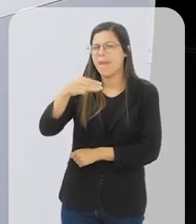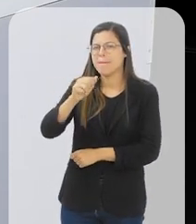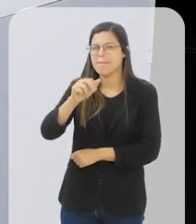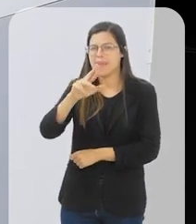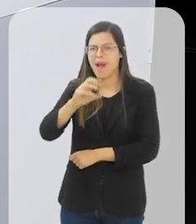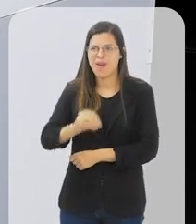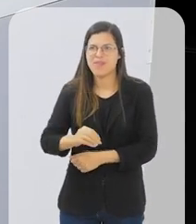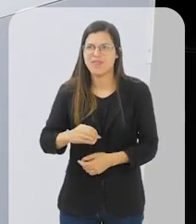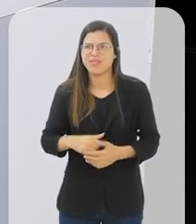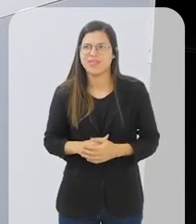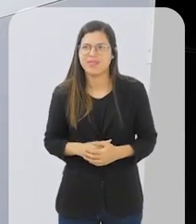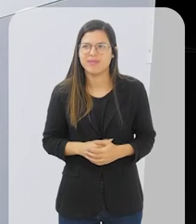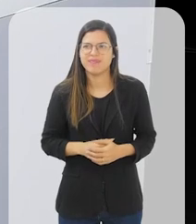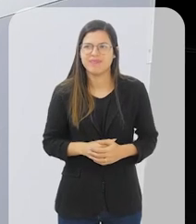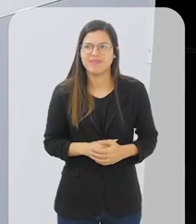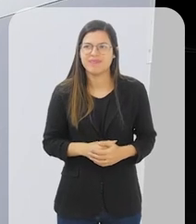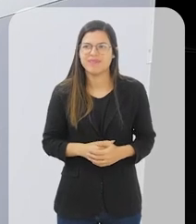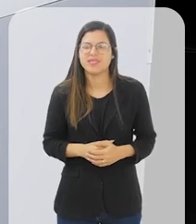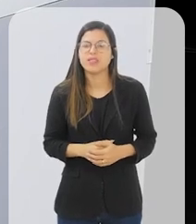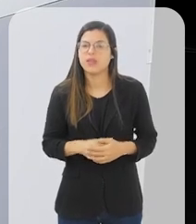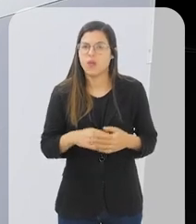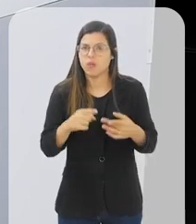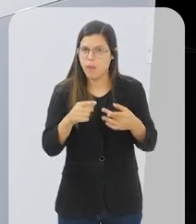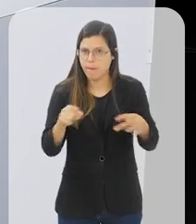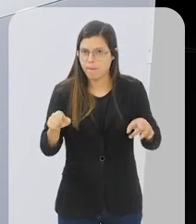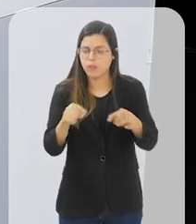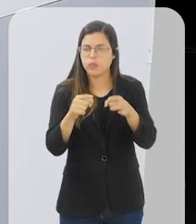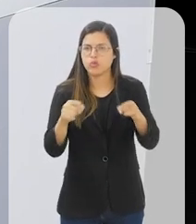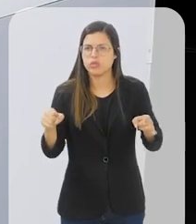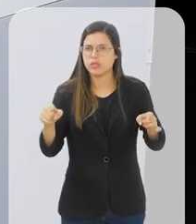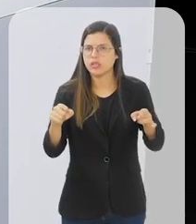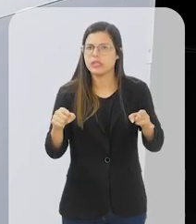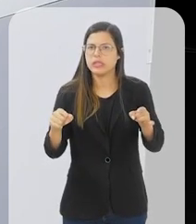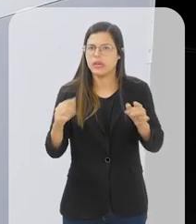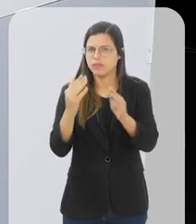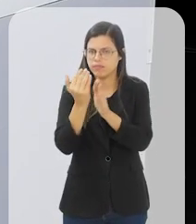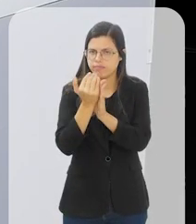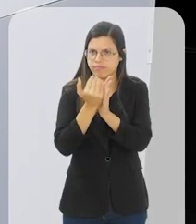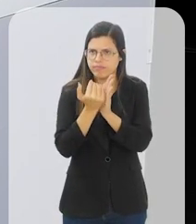Mauro Quintais. Então... Foi um enredo, né?